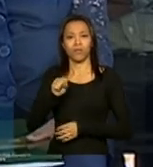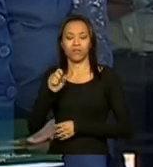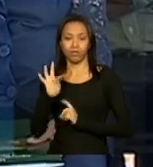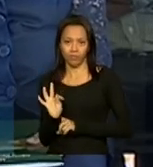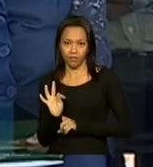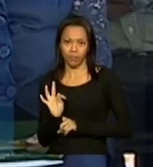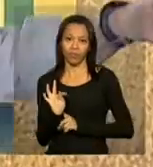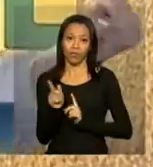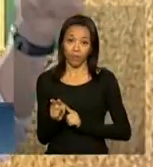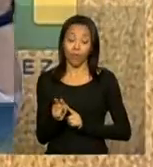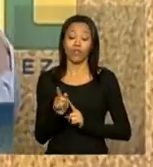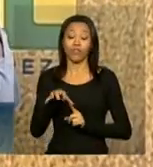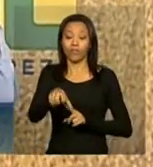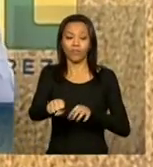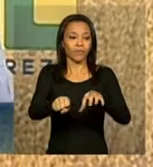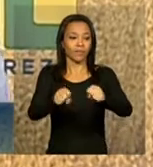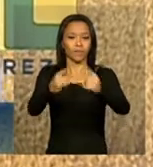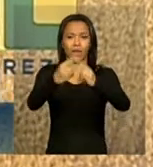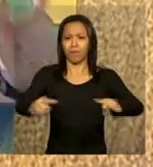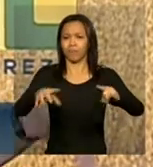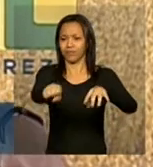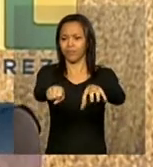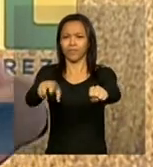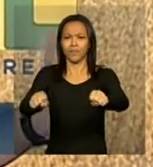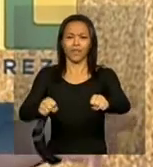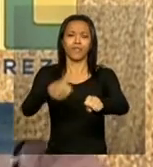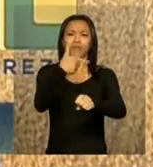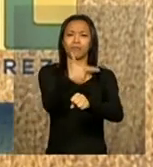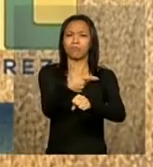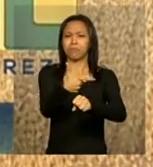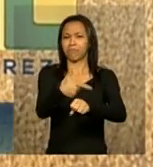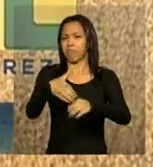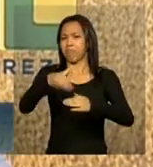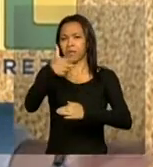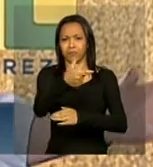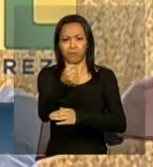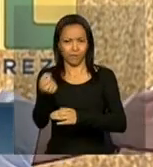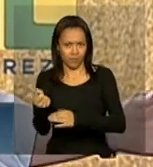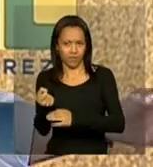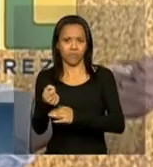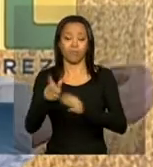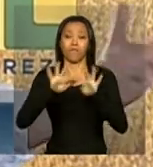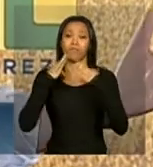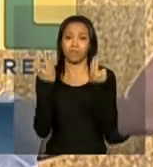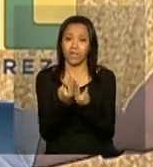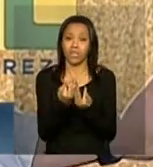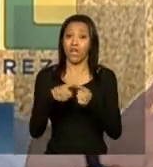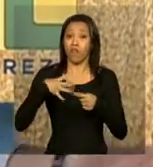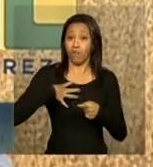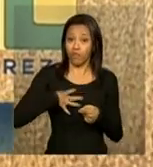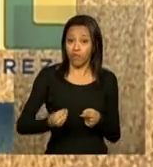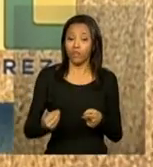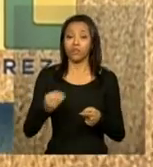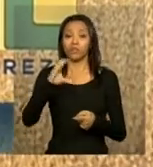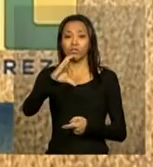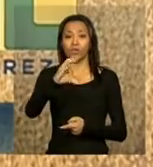Então, foram assentados aqui 200 e poucas famílias de colonos, de filhos de